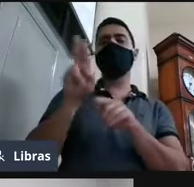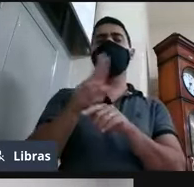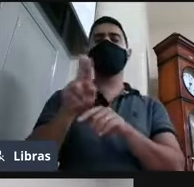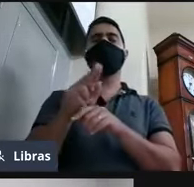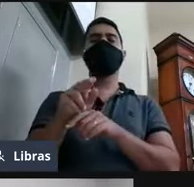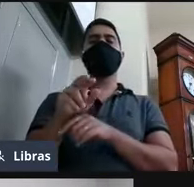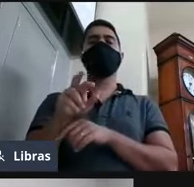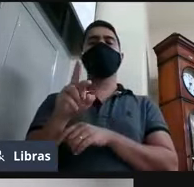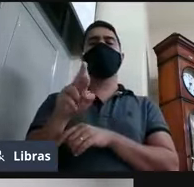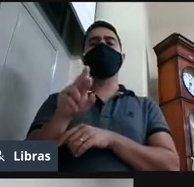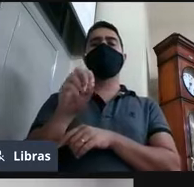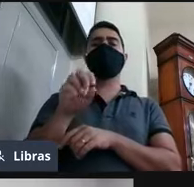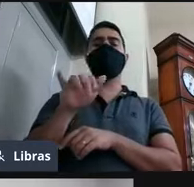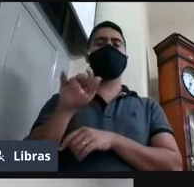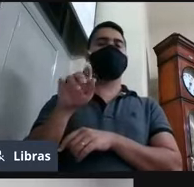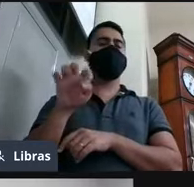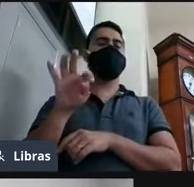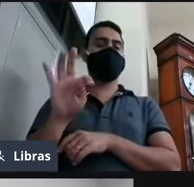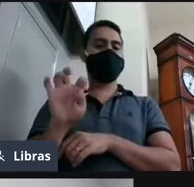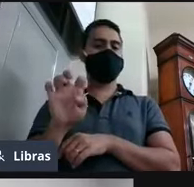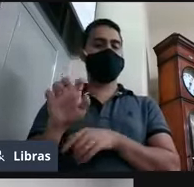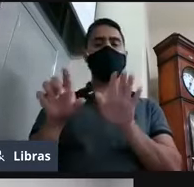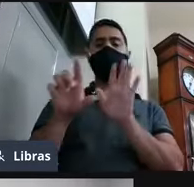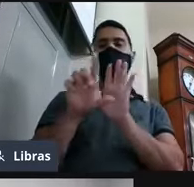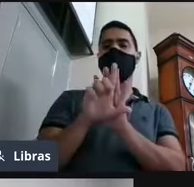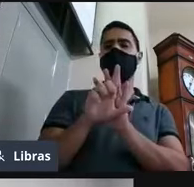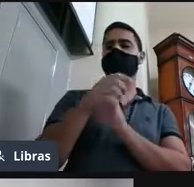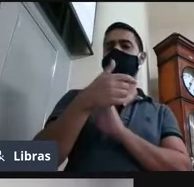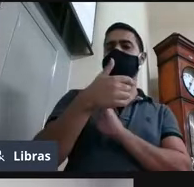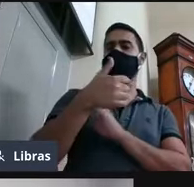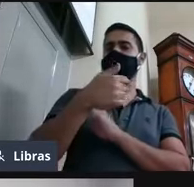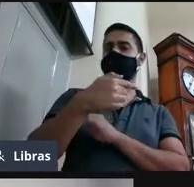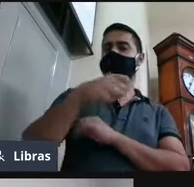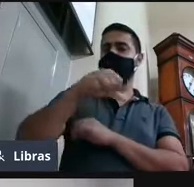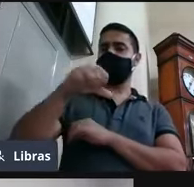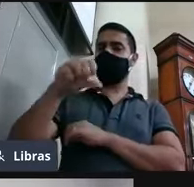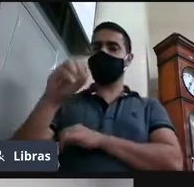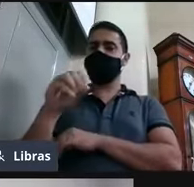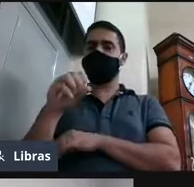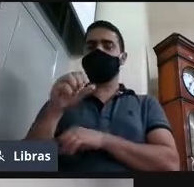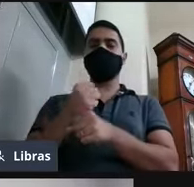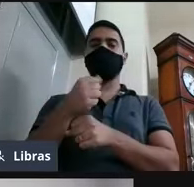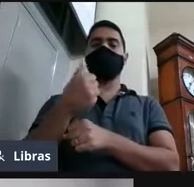royalties, em observância ao artigo 8º da Lei 7990 de 89.